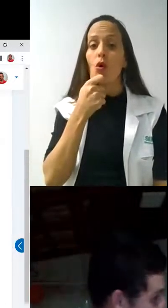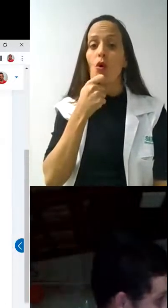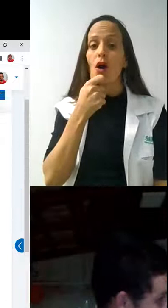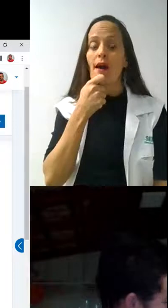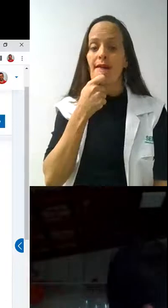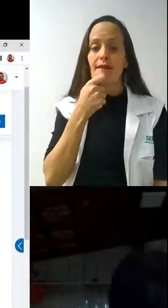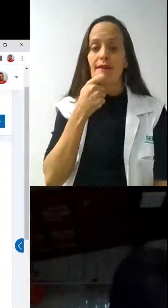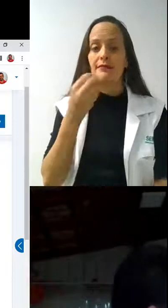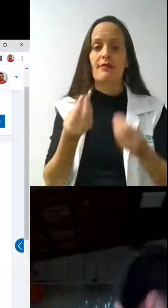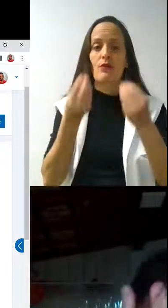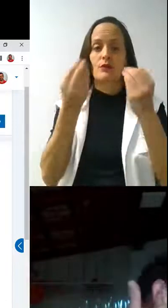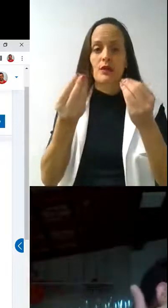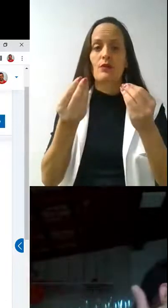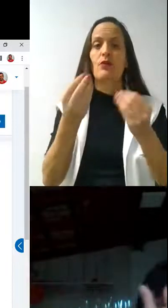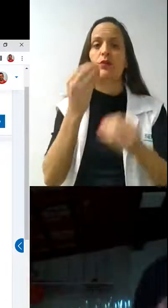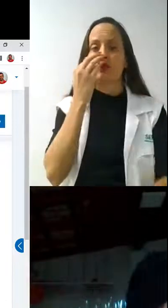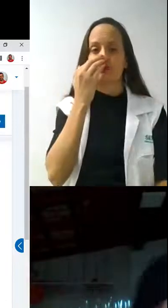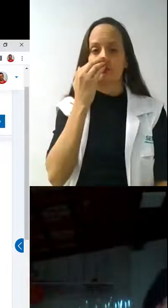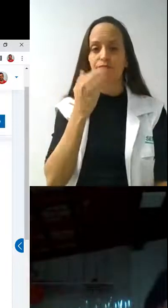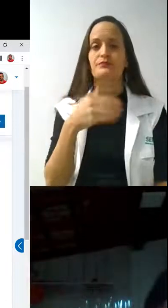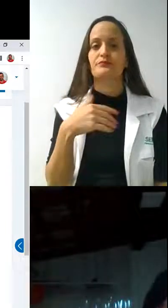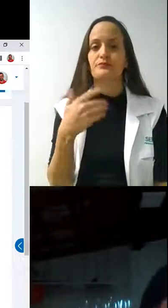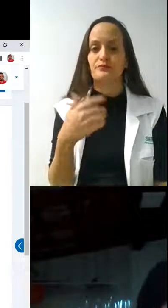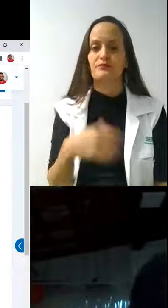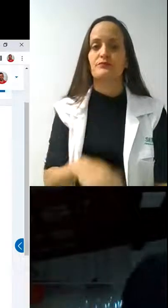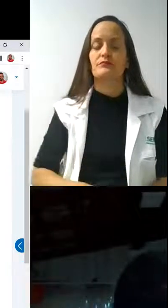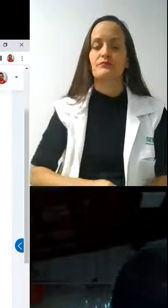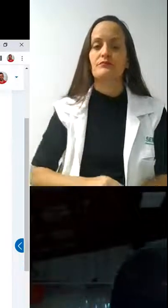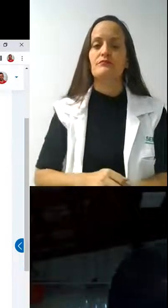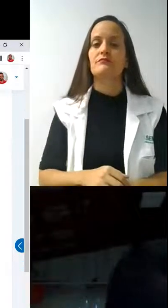atividades, né, da unidade curricular de fundamentos de eletricidade,